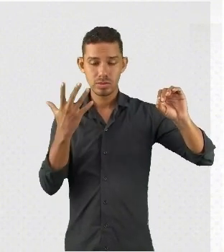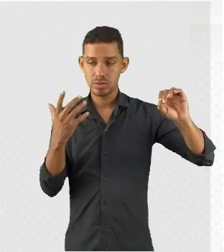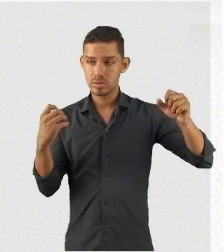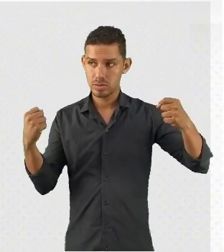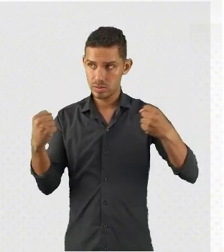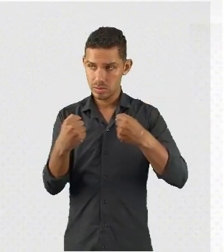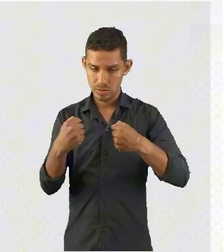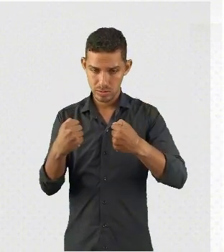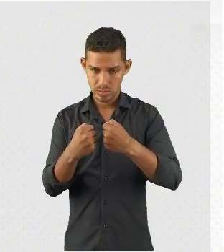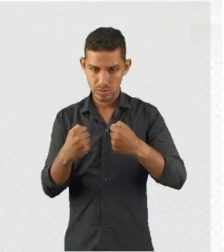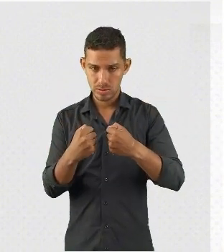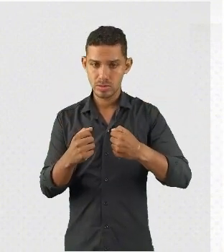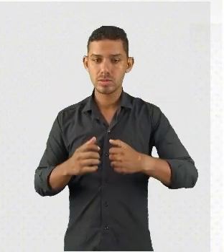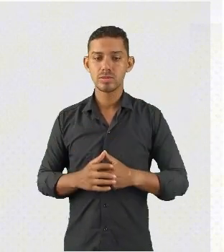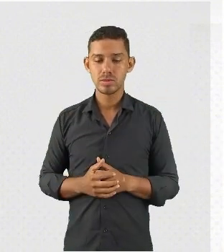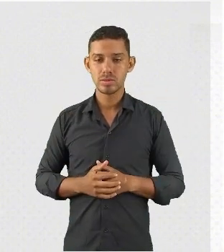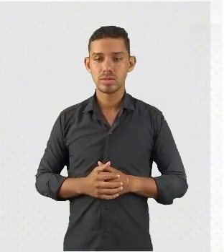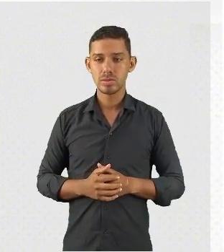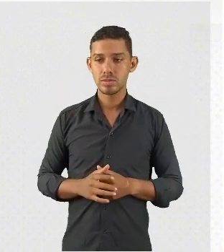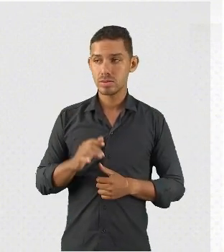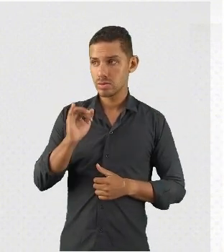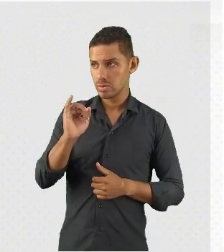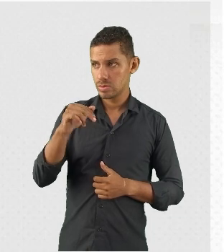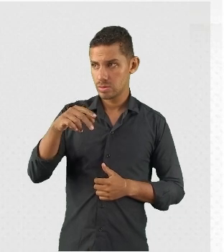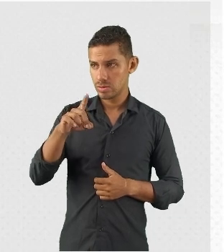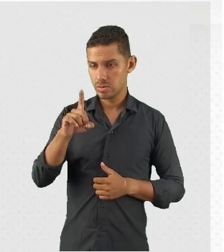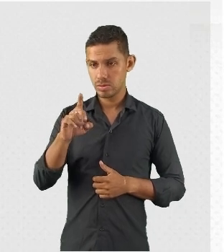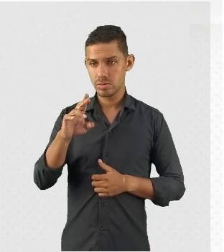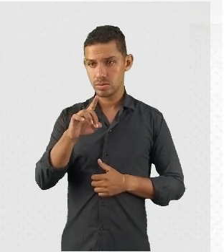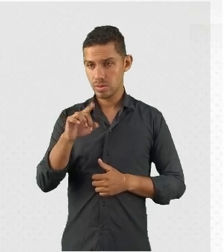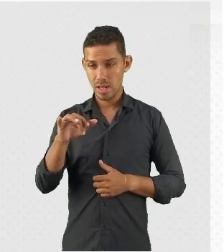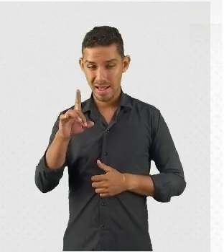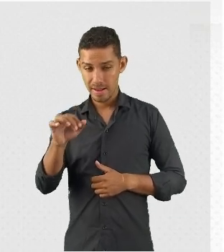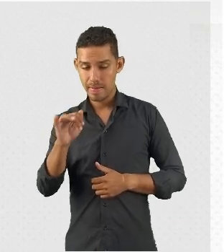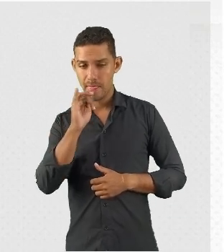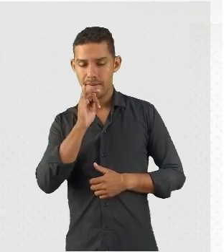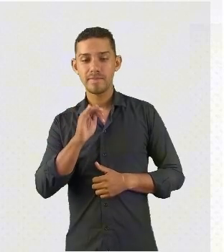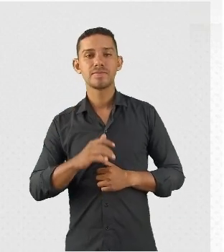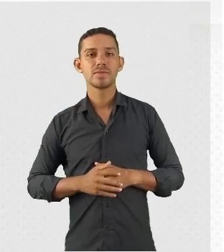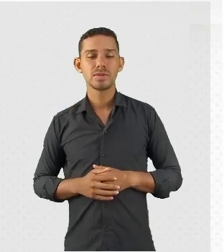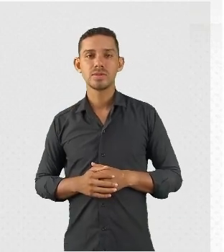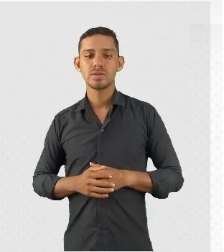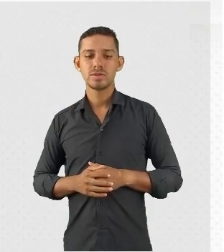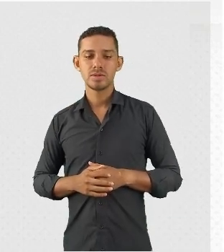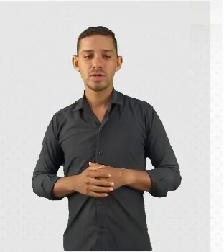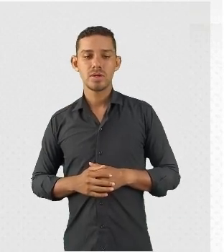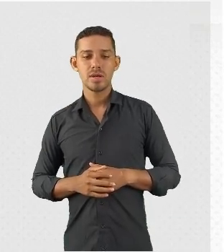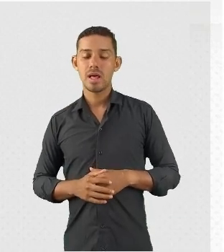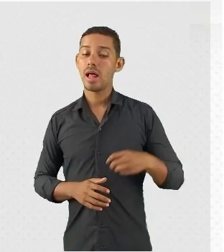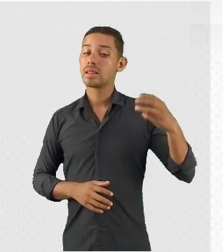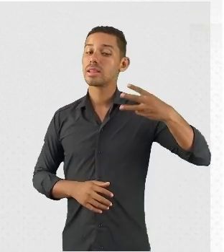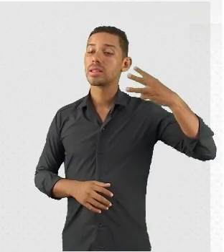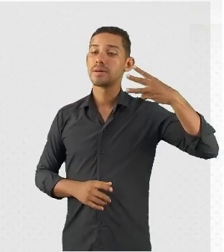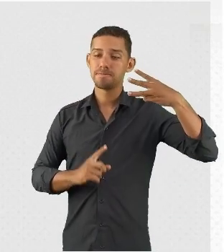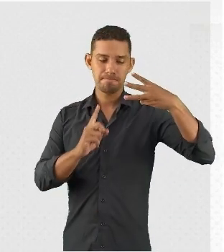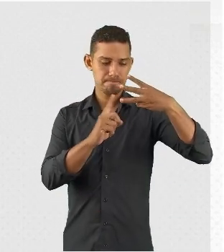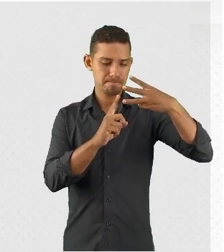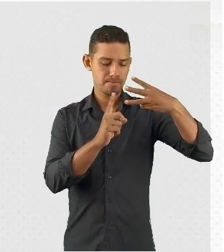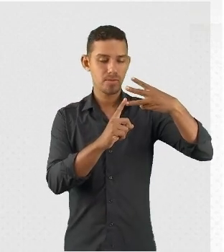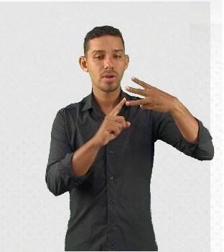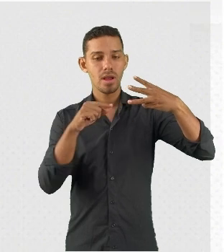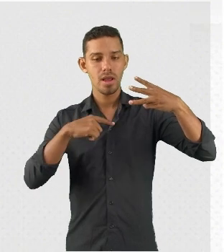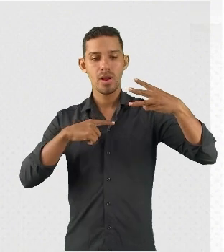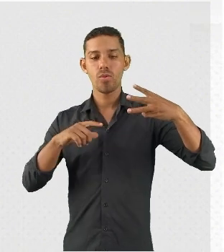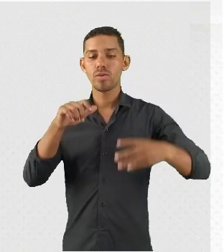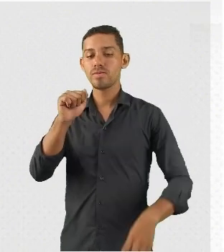o induzido vai separar as cargas. Aí, qual é a próxima etapa? Fazer o aterramento do